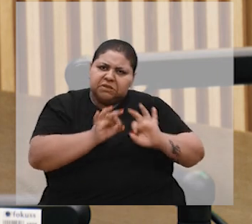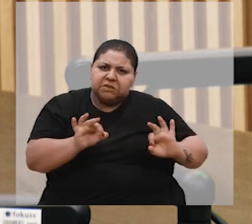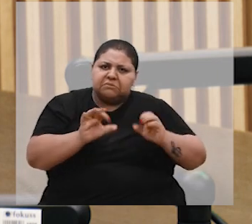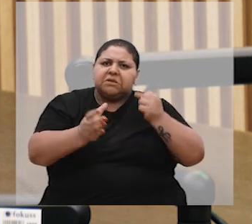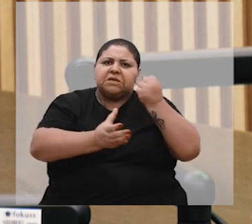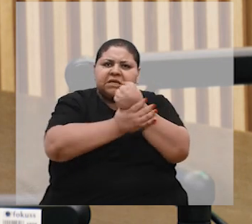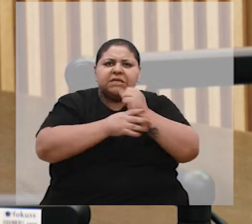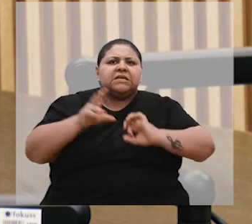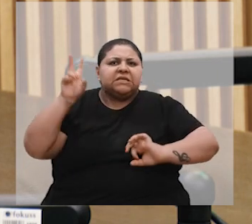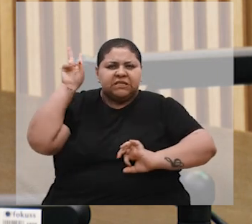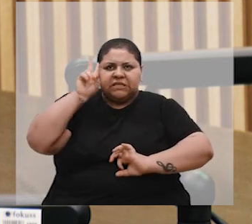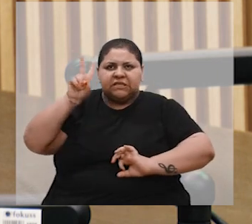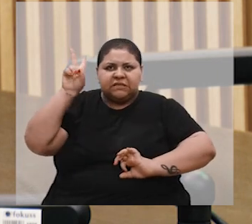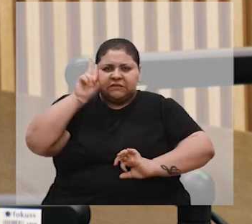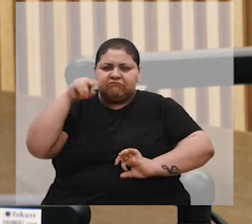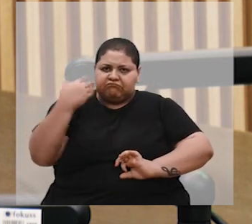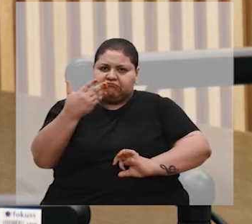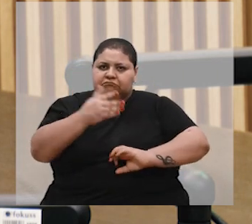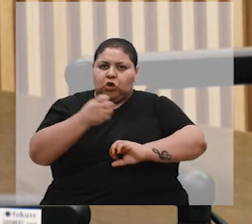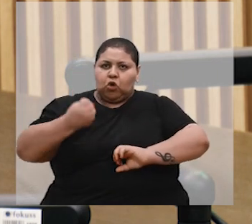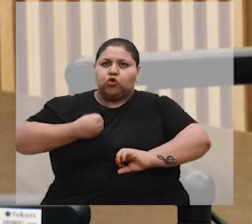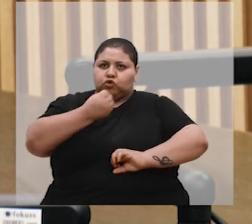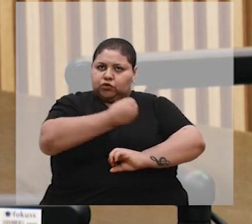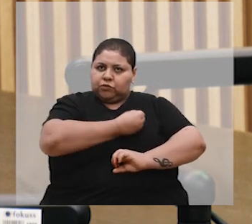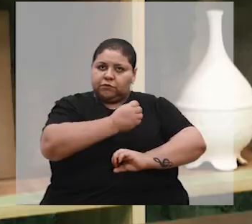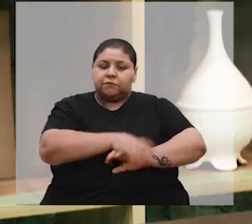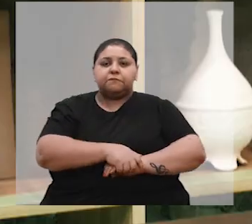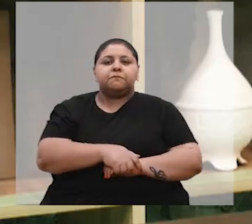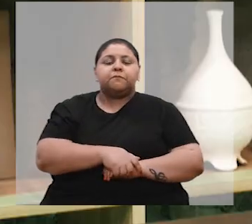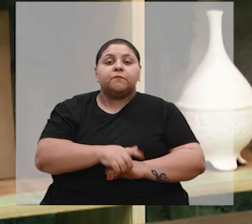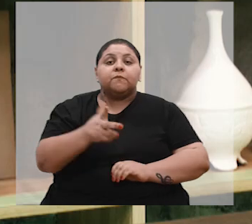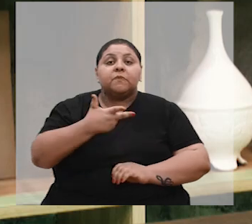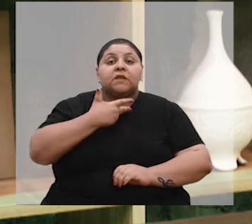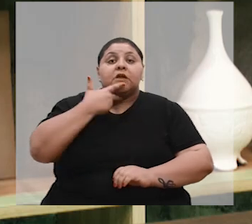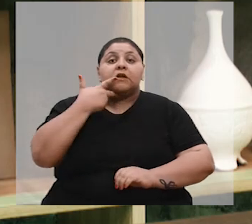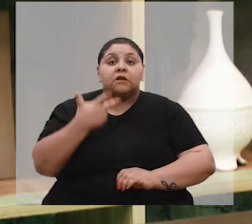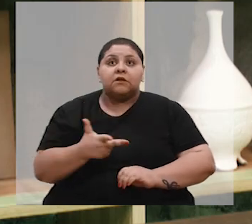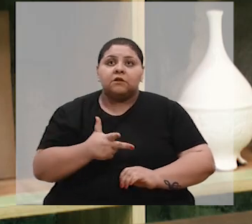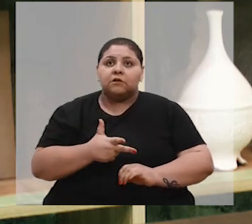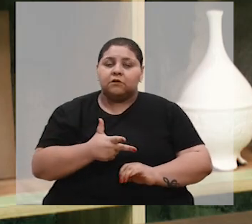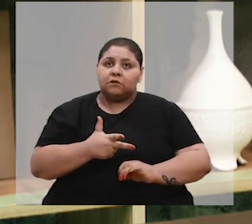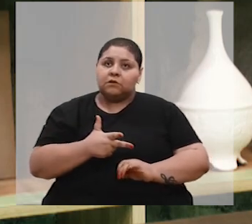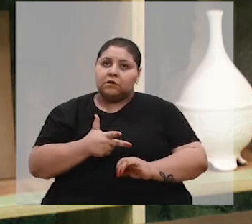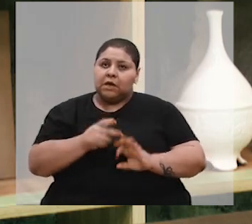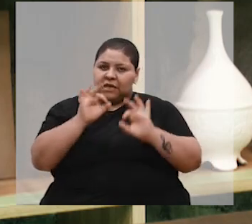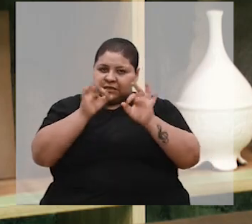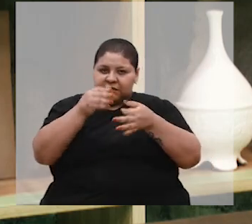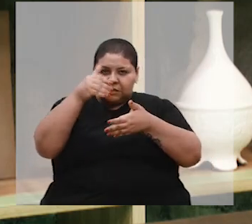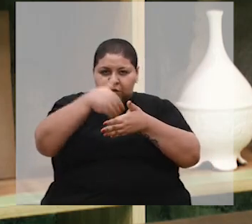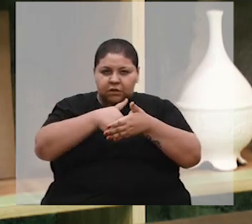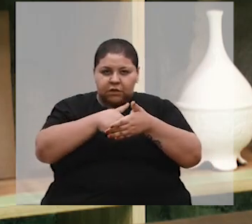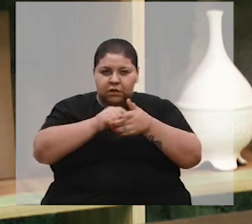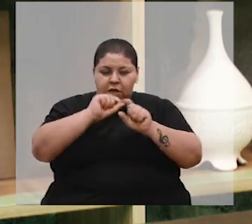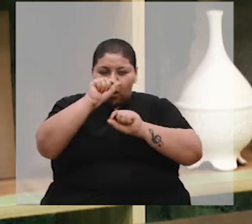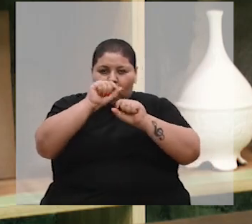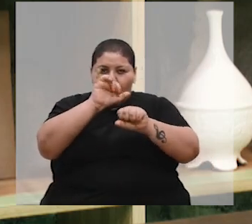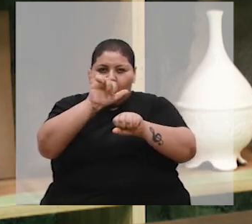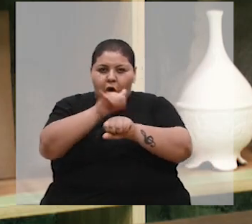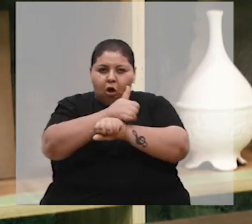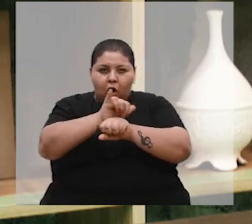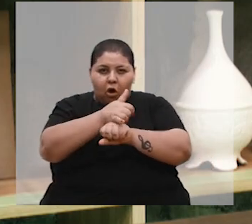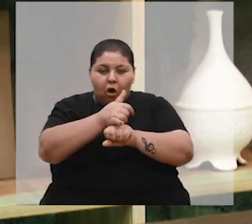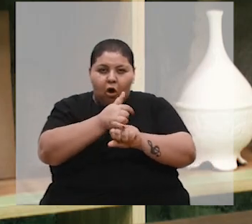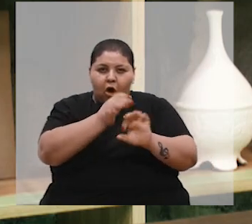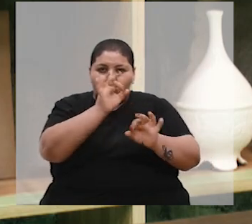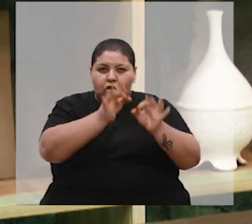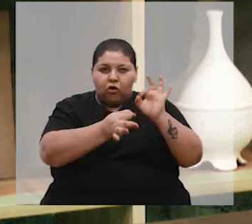que vai lembrar rapidamente, né, dos números. E, Gabriela, falando sobre a integridade do voto, que mecanismos que a